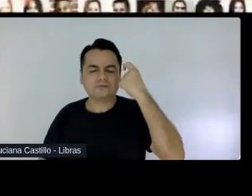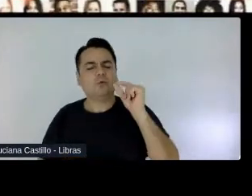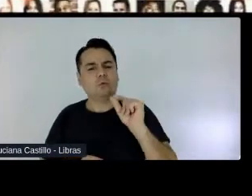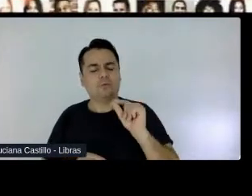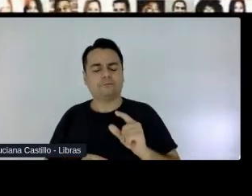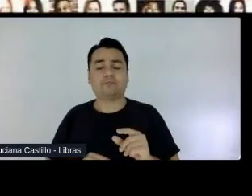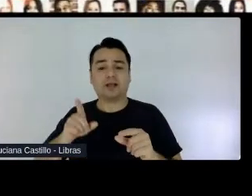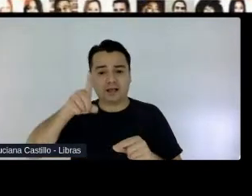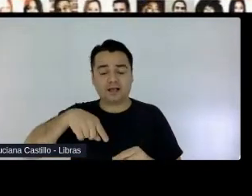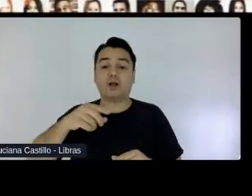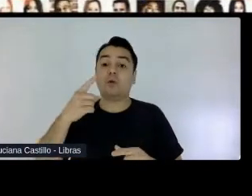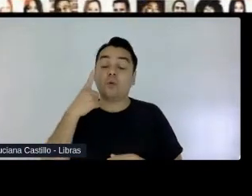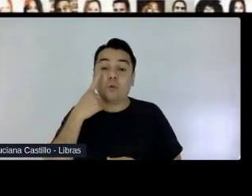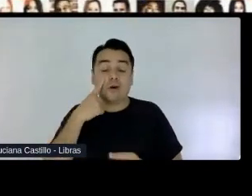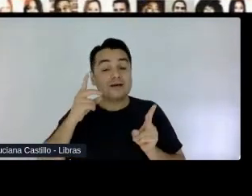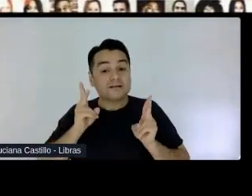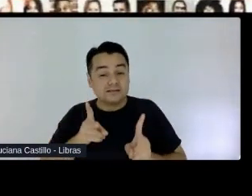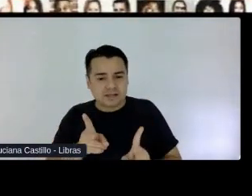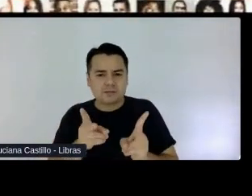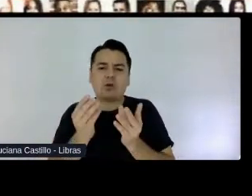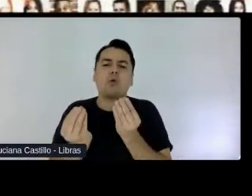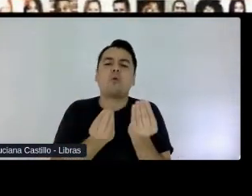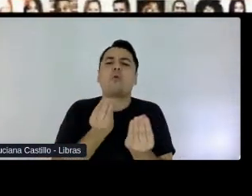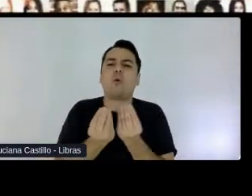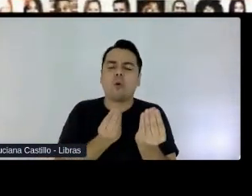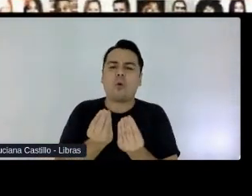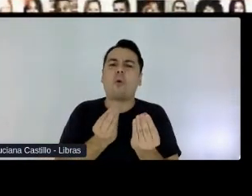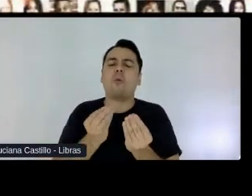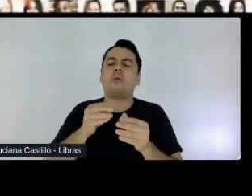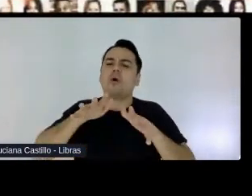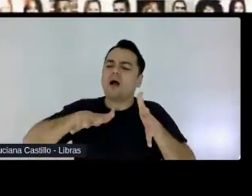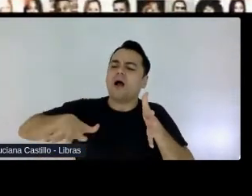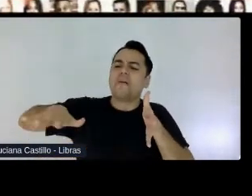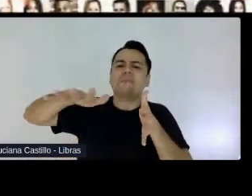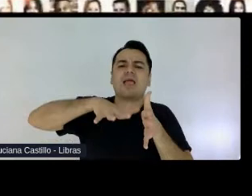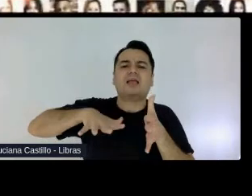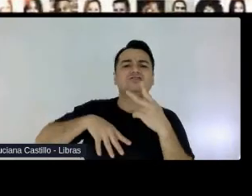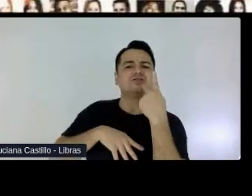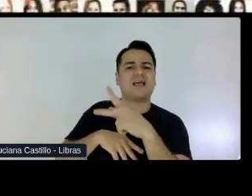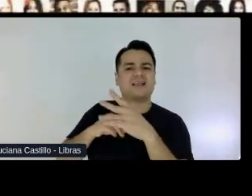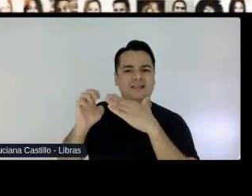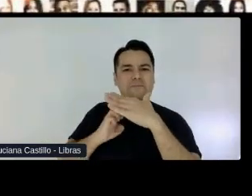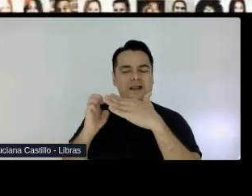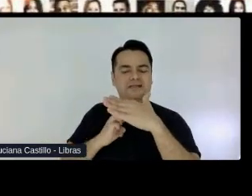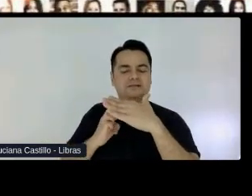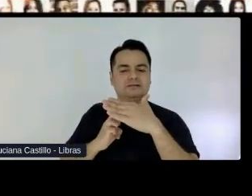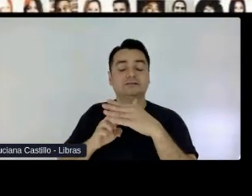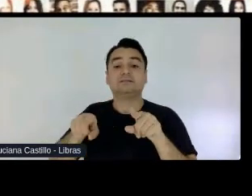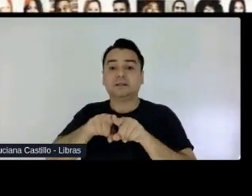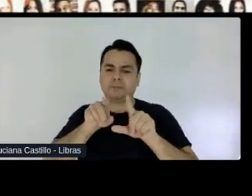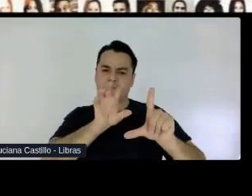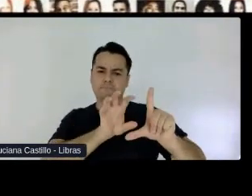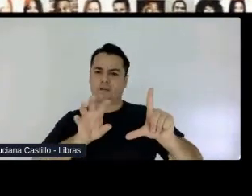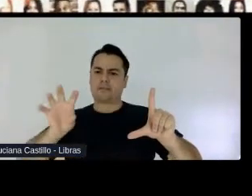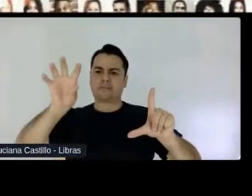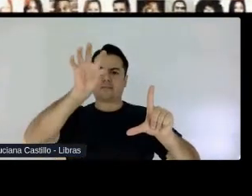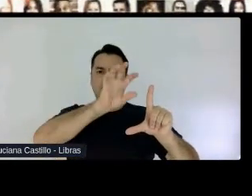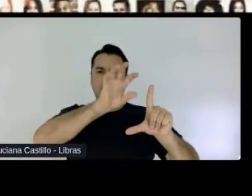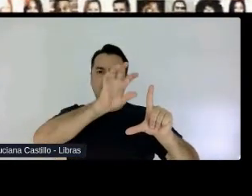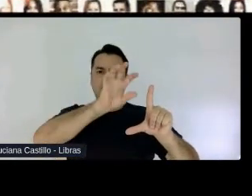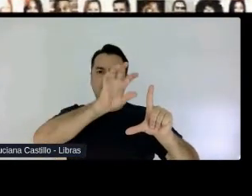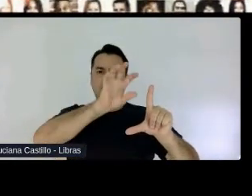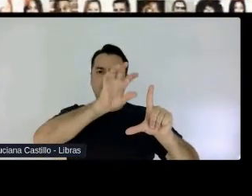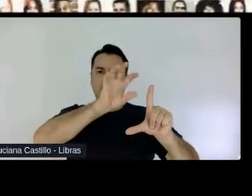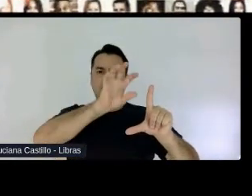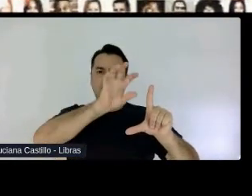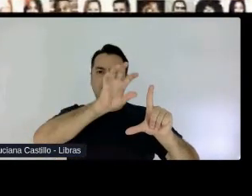diversidade, ela olhar sempre para como está dividido esse ambiente dela, né? E no dashboard de inclusão, ela olhar para âmbitos maiores,